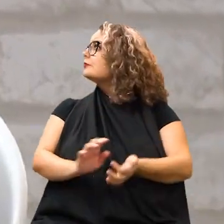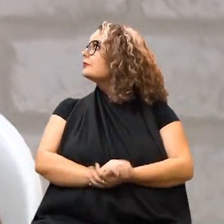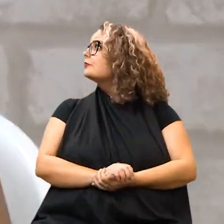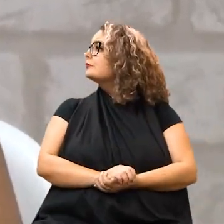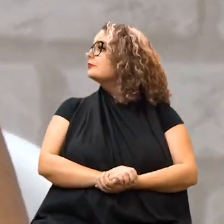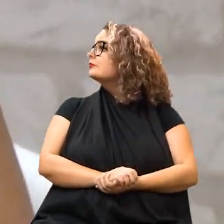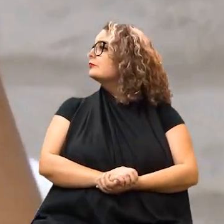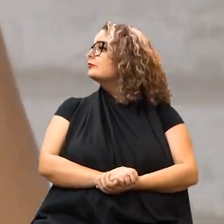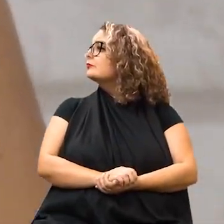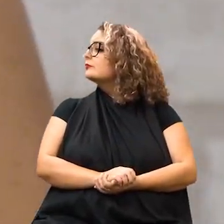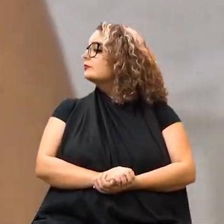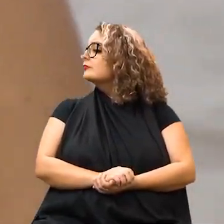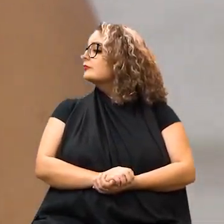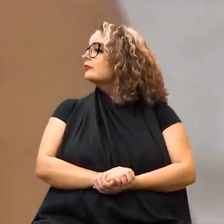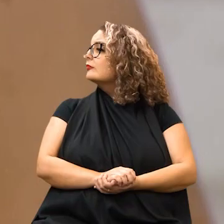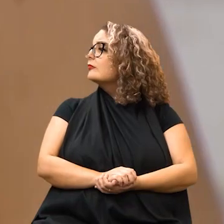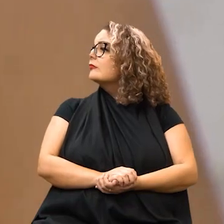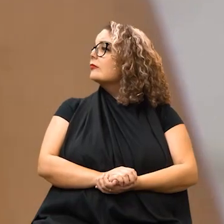rolinho, ó,